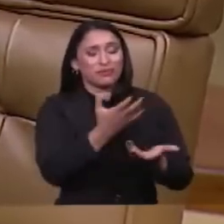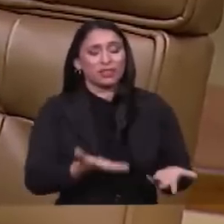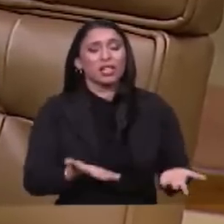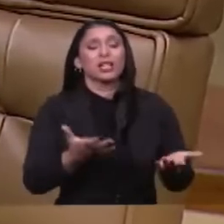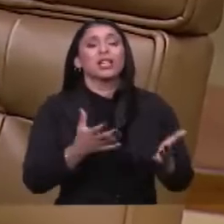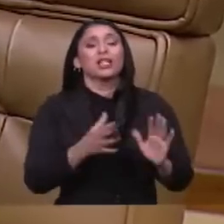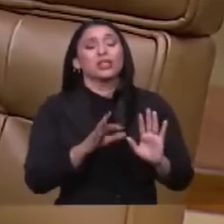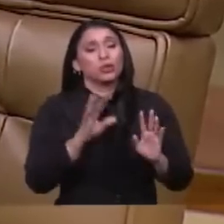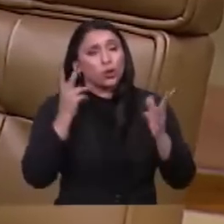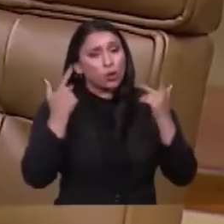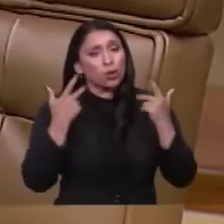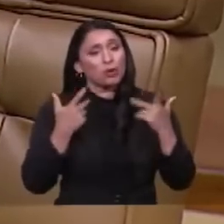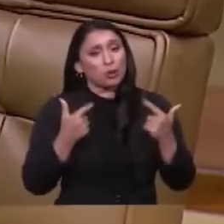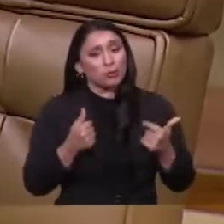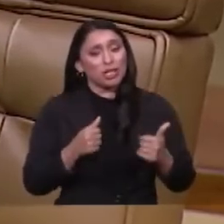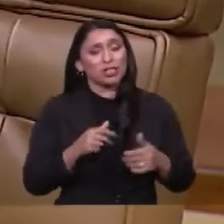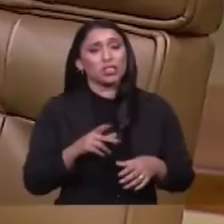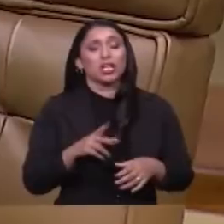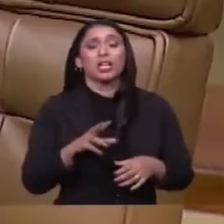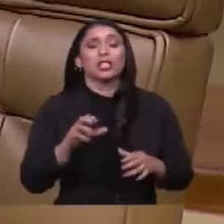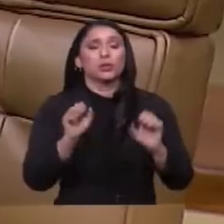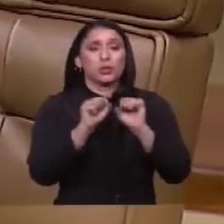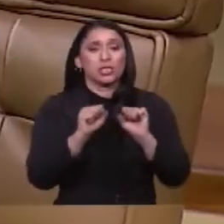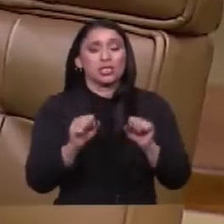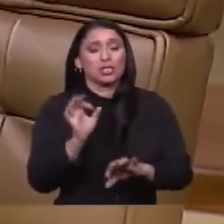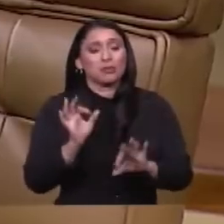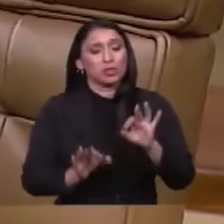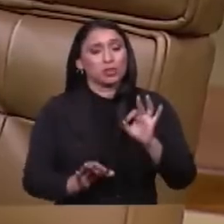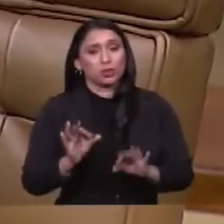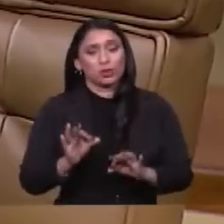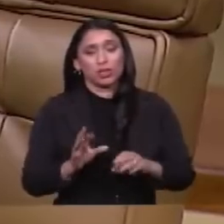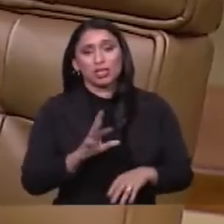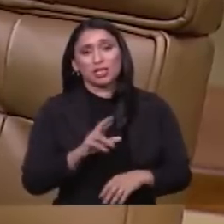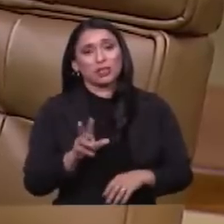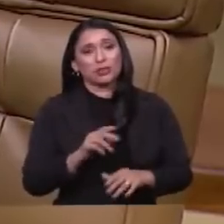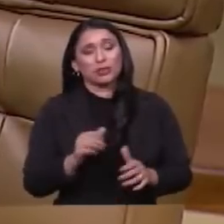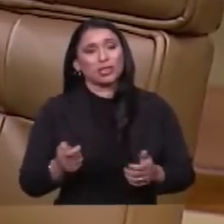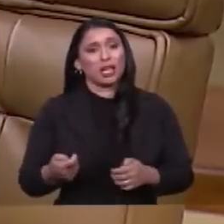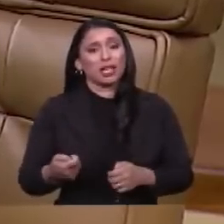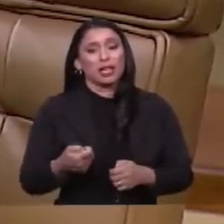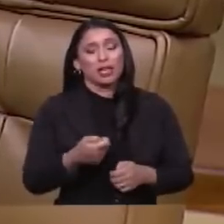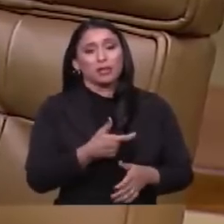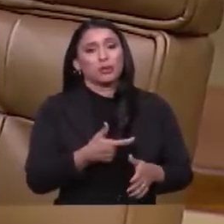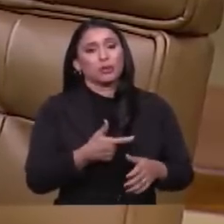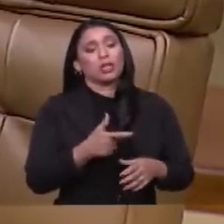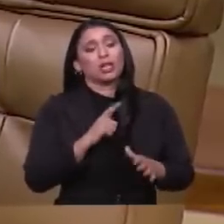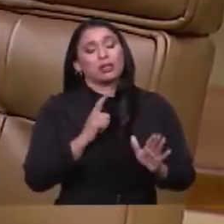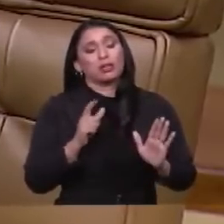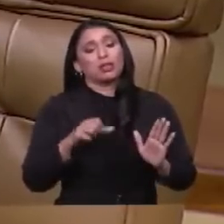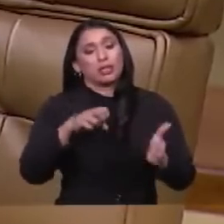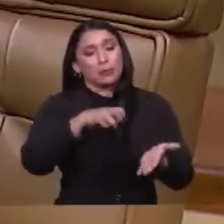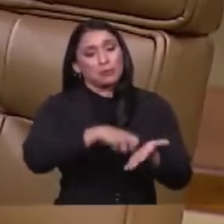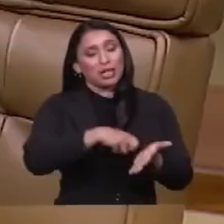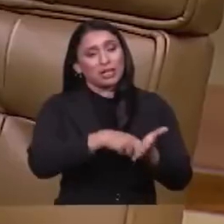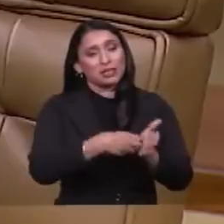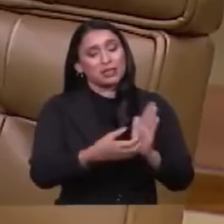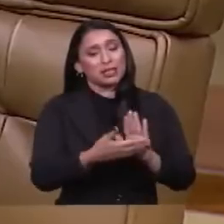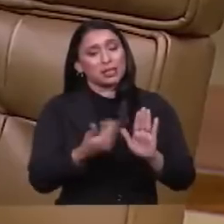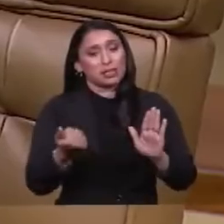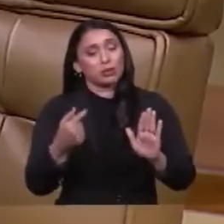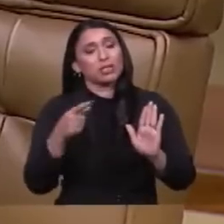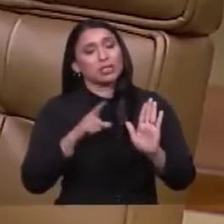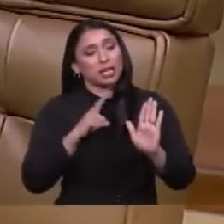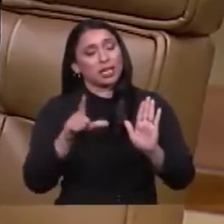regra, deixam de receber do sistema de justiça o benefício da despenalização prevista na legislação